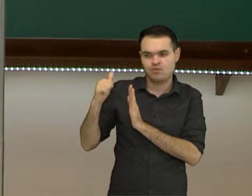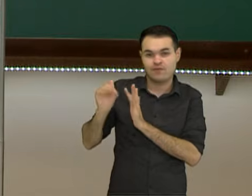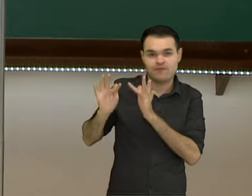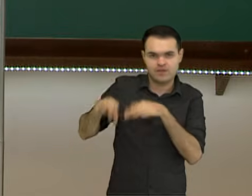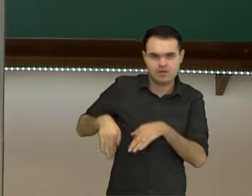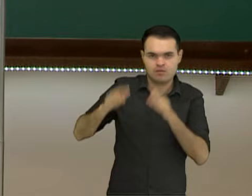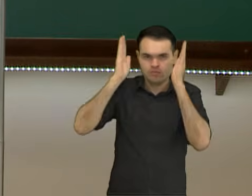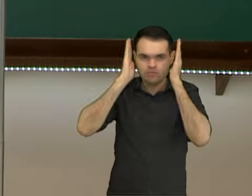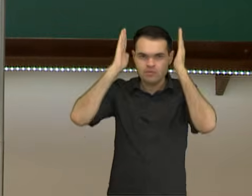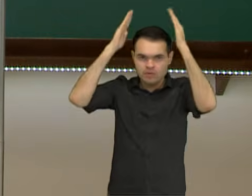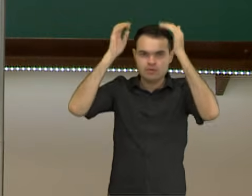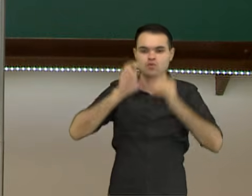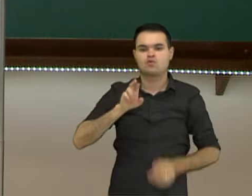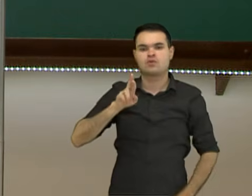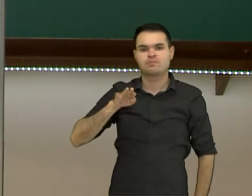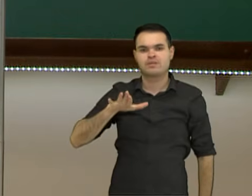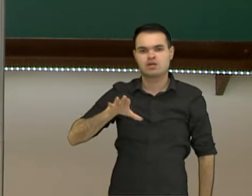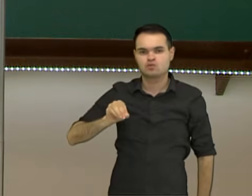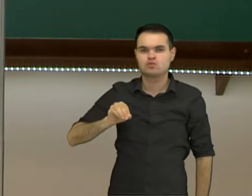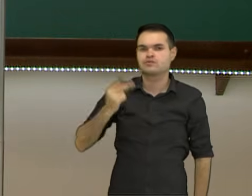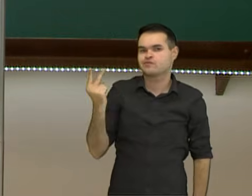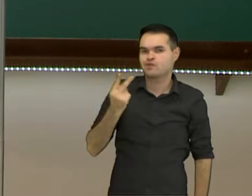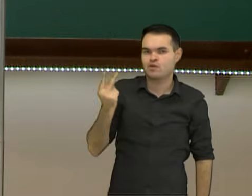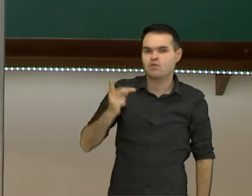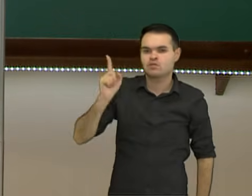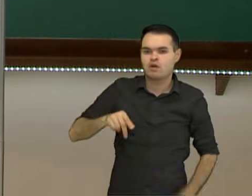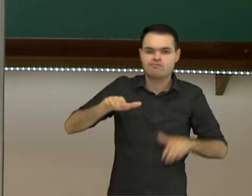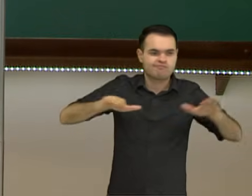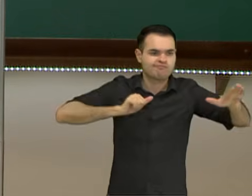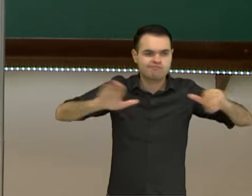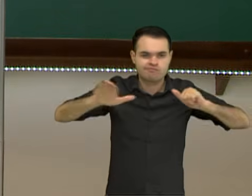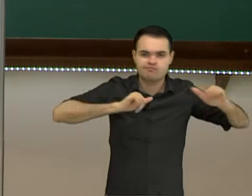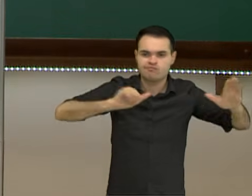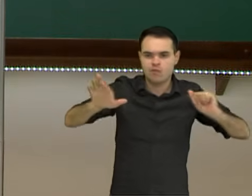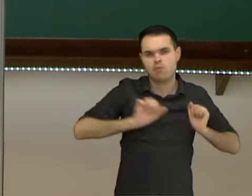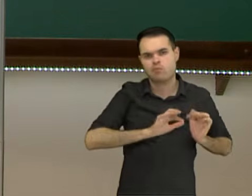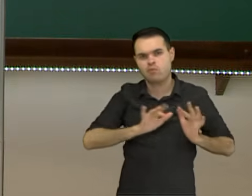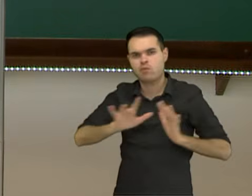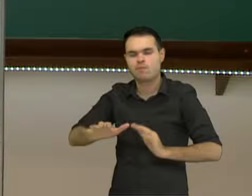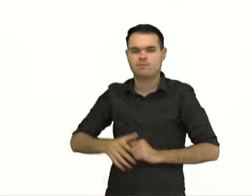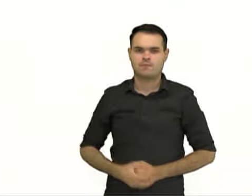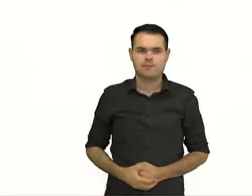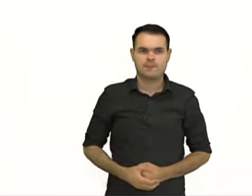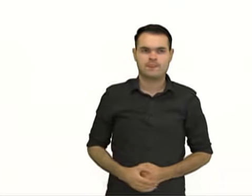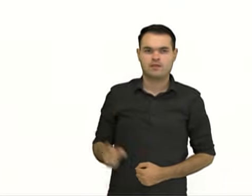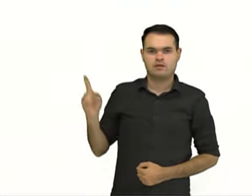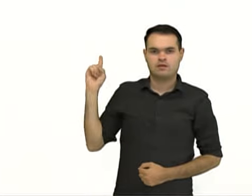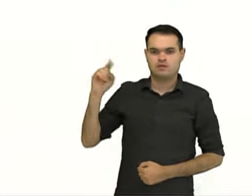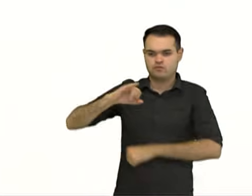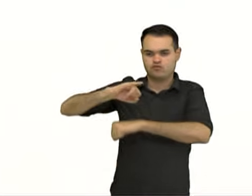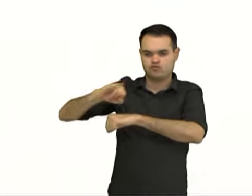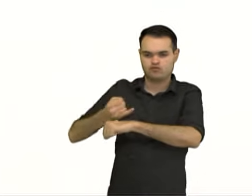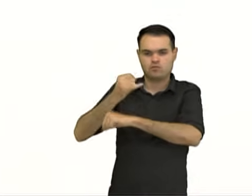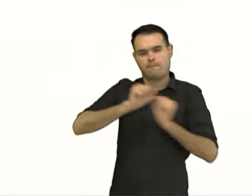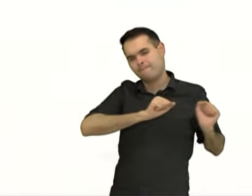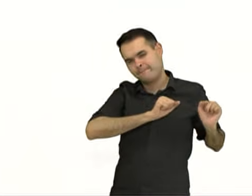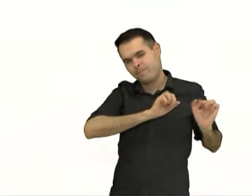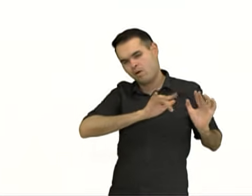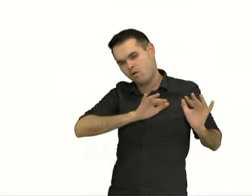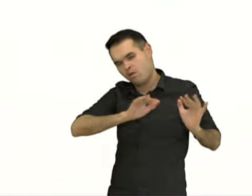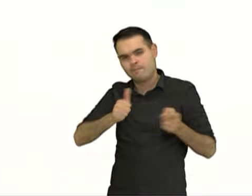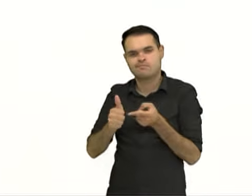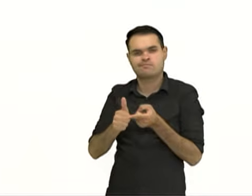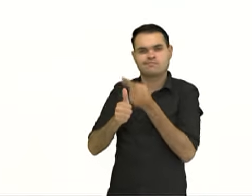Papa Urbano II convocando as cruzadas, né? Então aqui, ó, a tomada de Jerusalém durante a